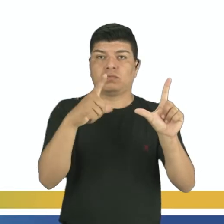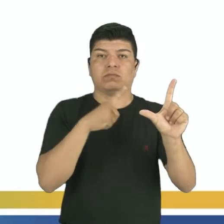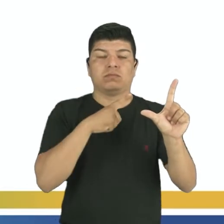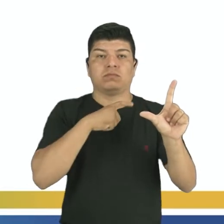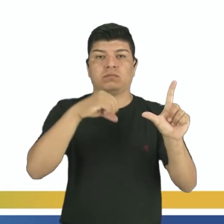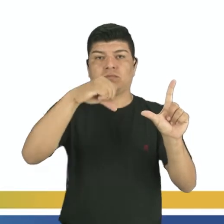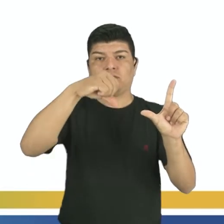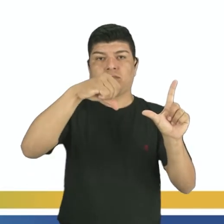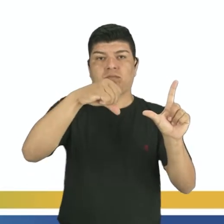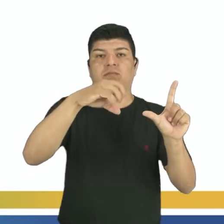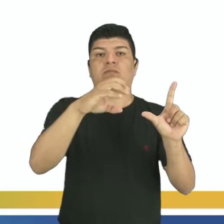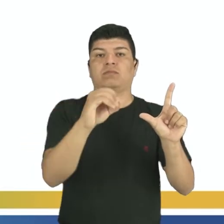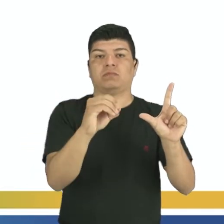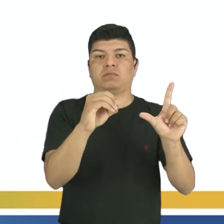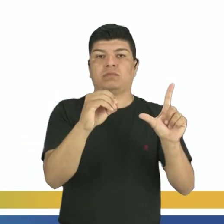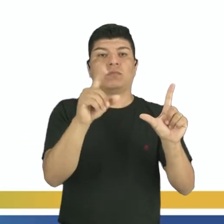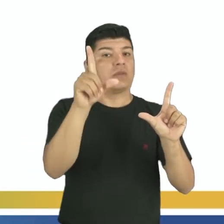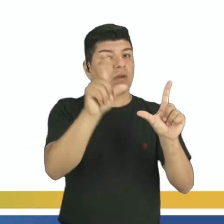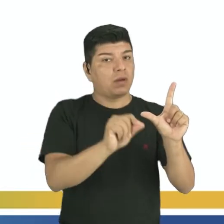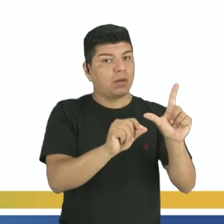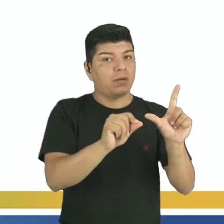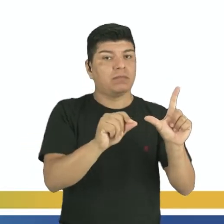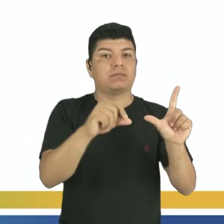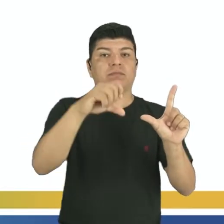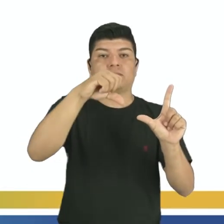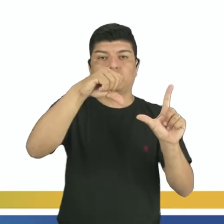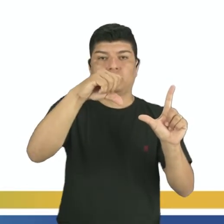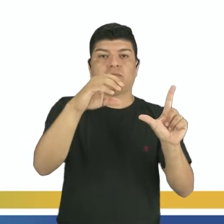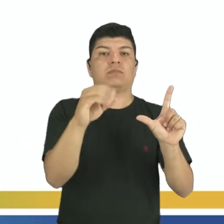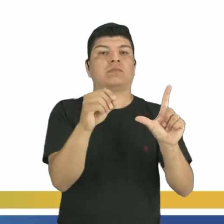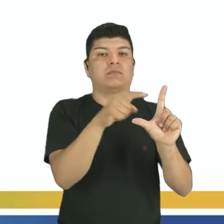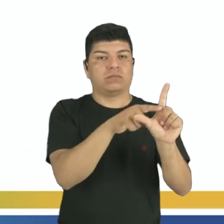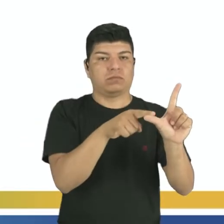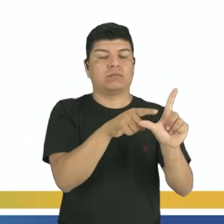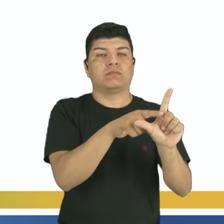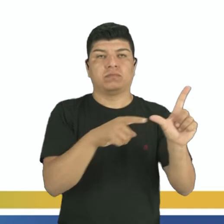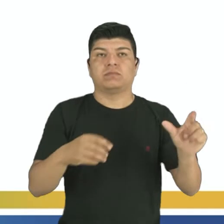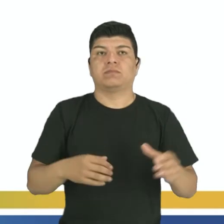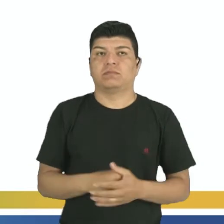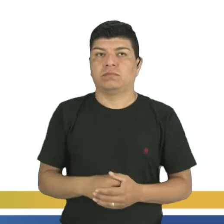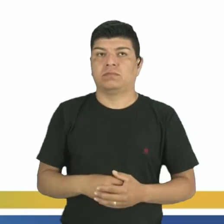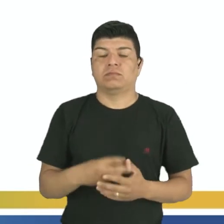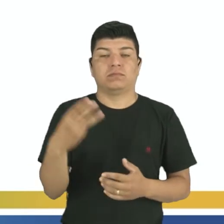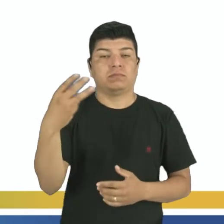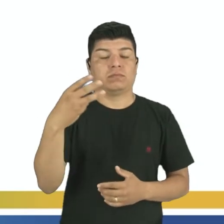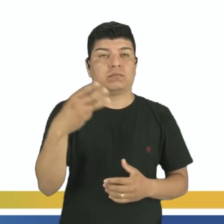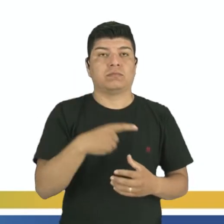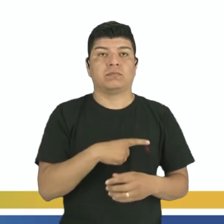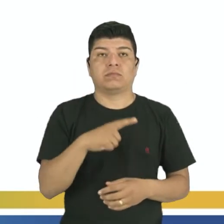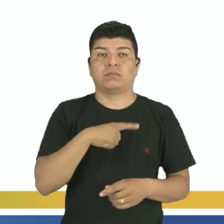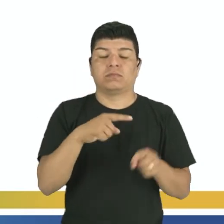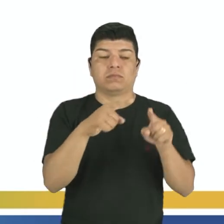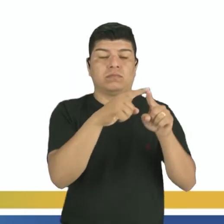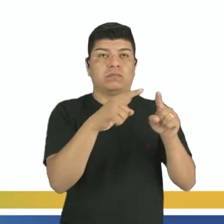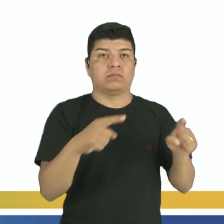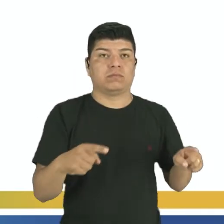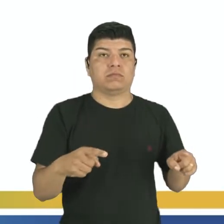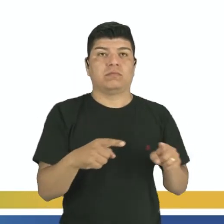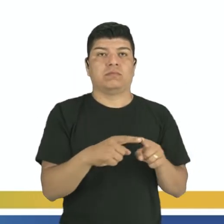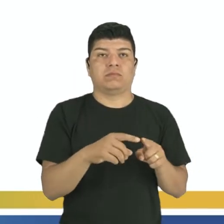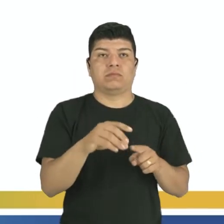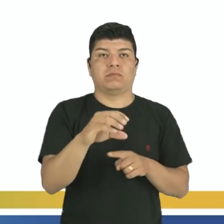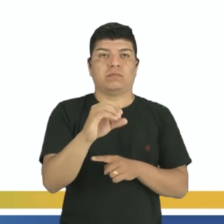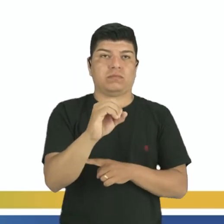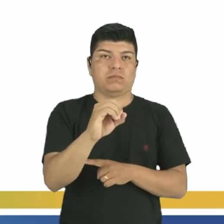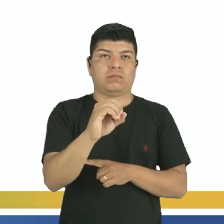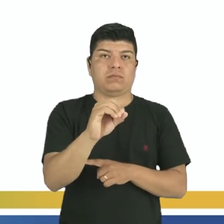graus. Medem menos de 90 graus, certo? E o terceiro caso, um triângulo obtusângulo, possui exatamente um ângulo